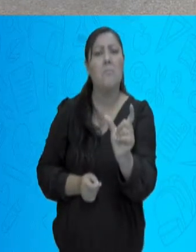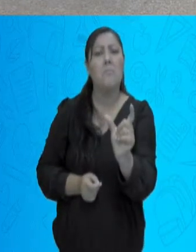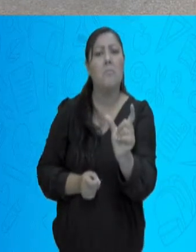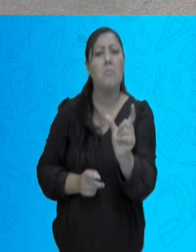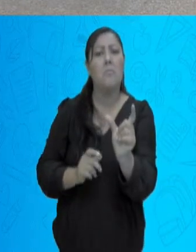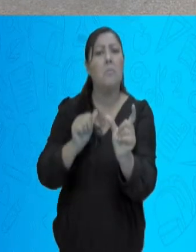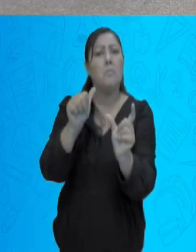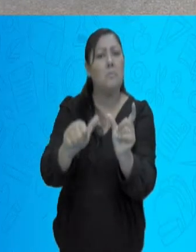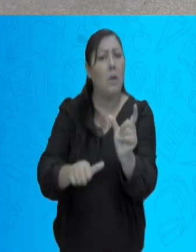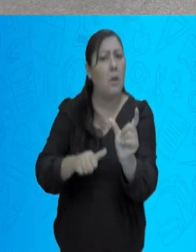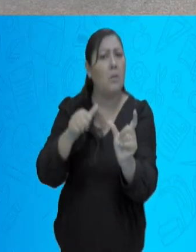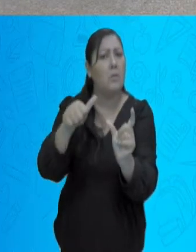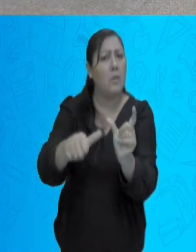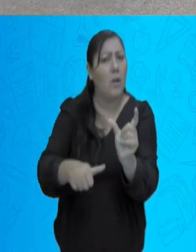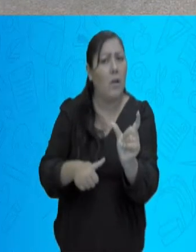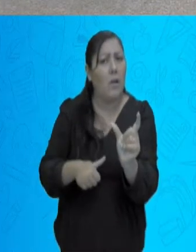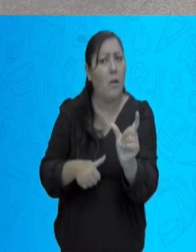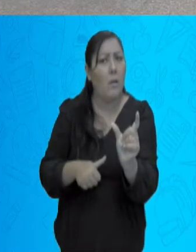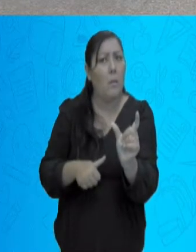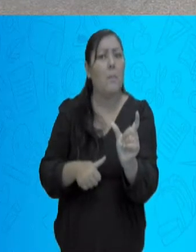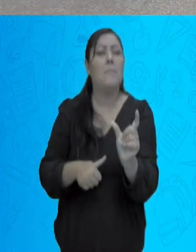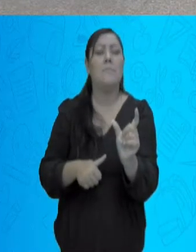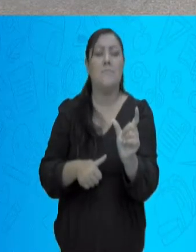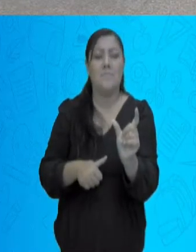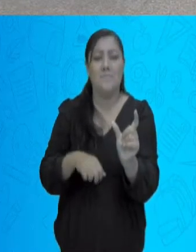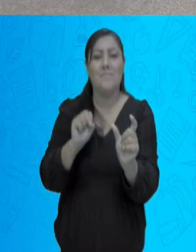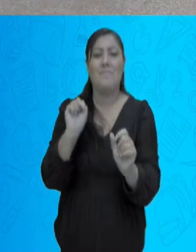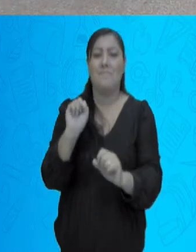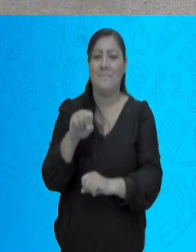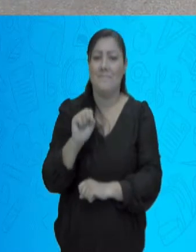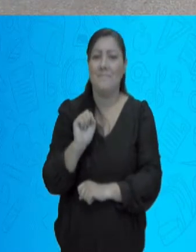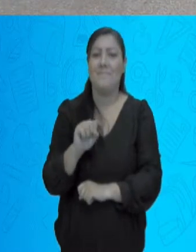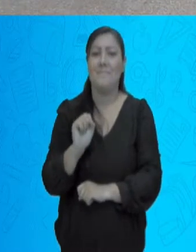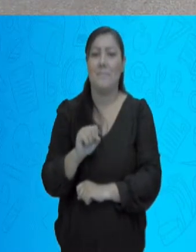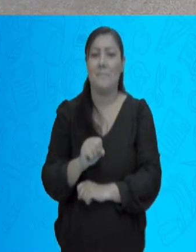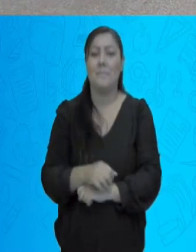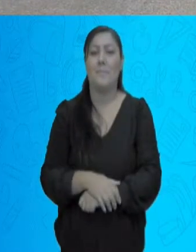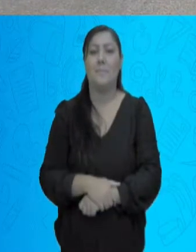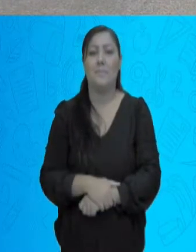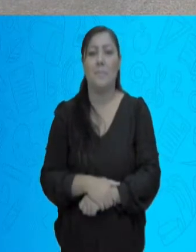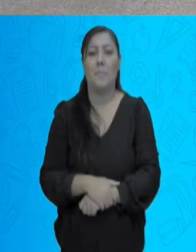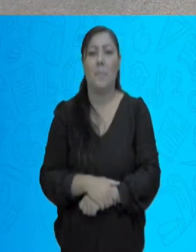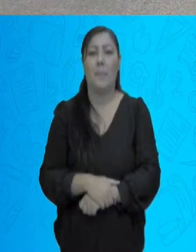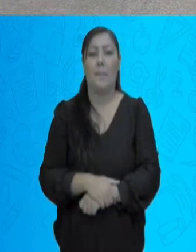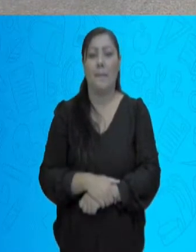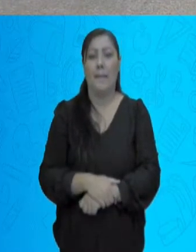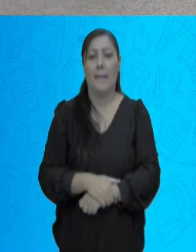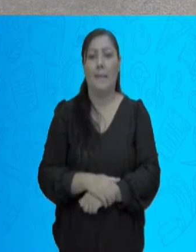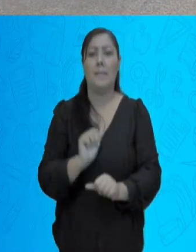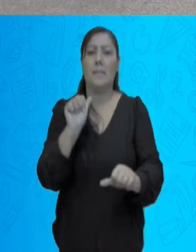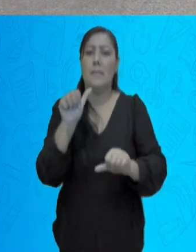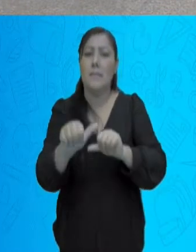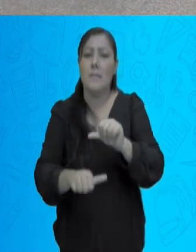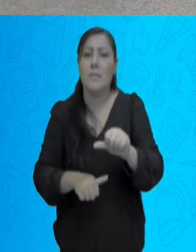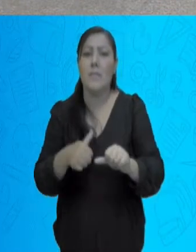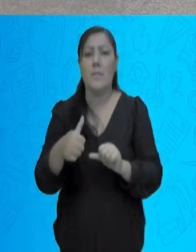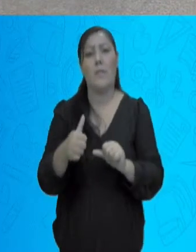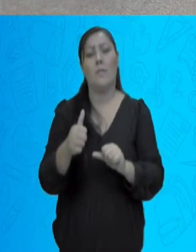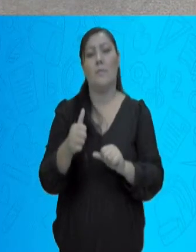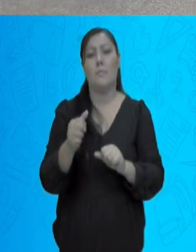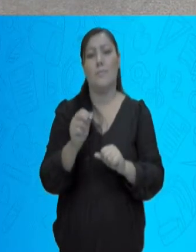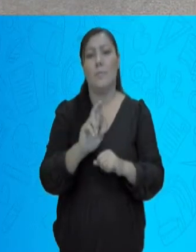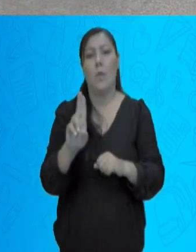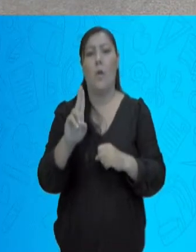profundas mudanças? Apresentou, não é mesmo? E a essa variação chamamos de